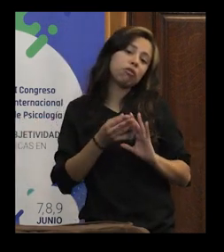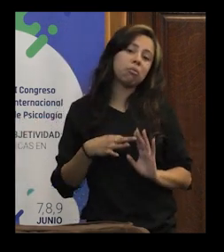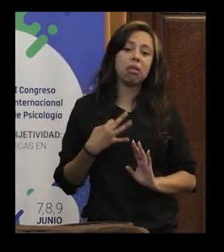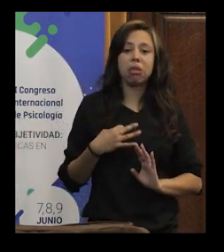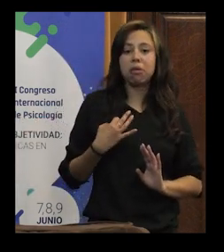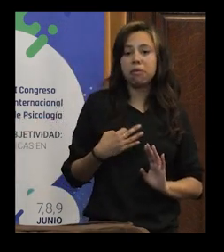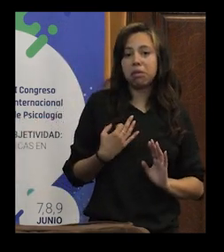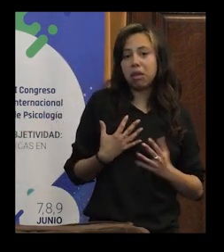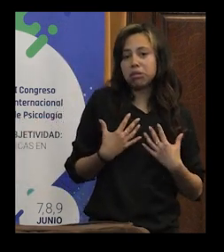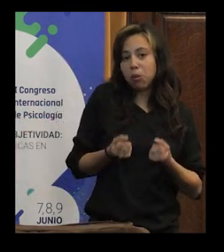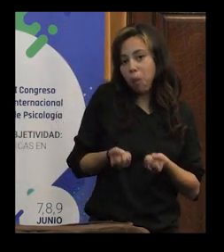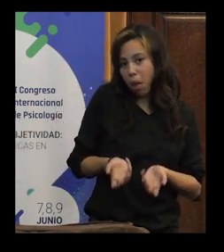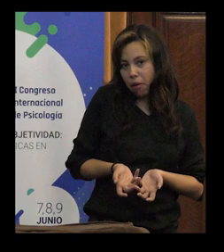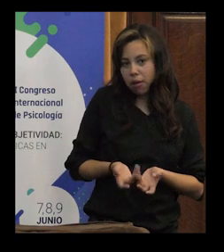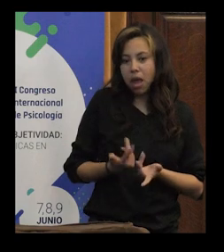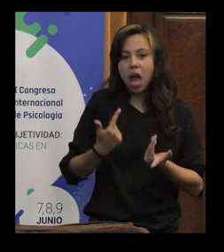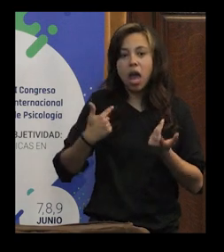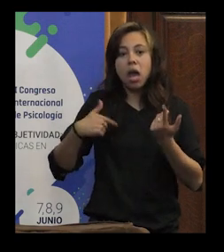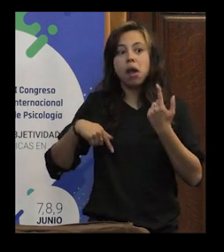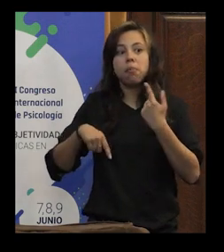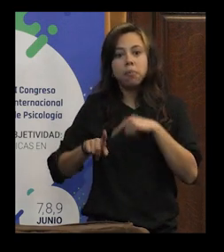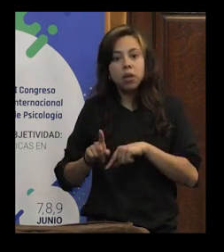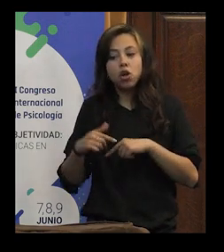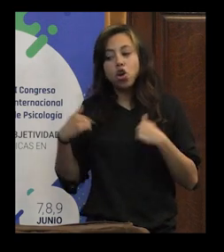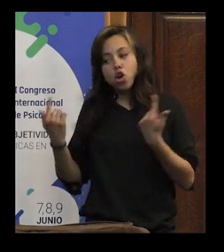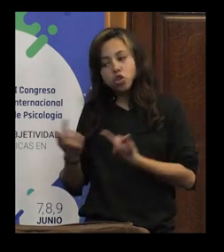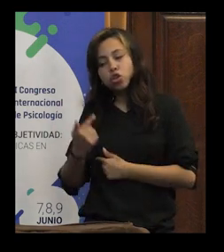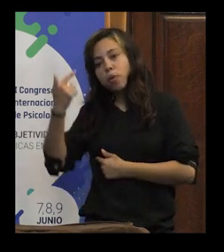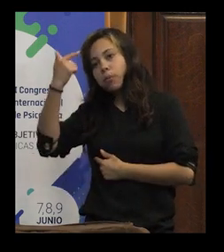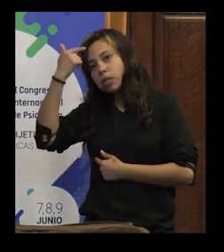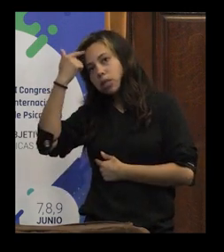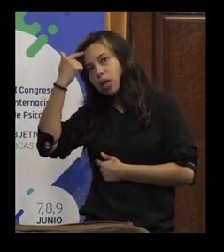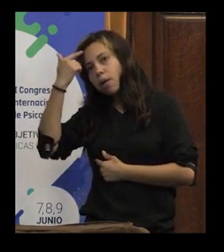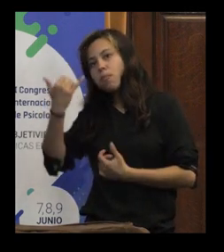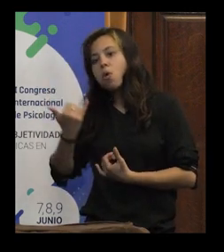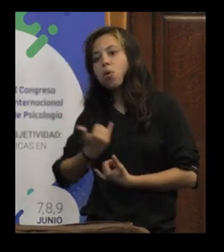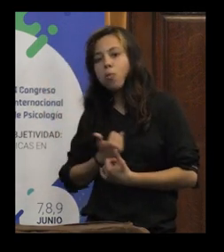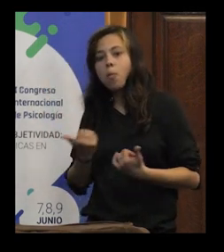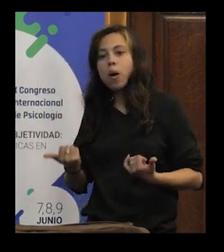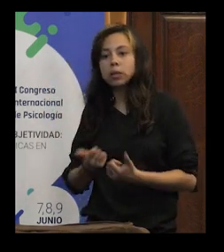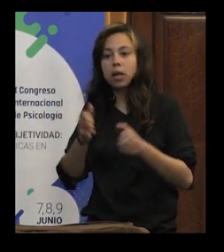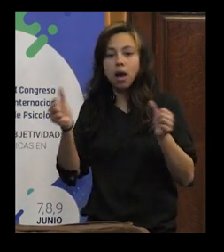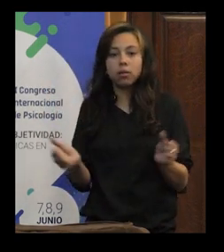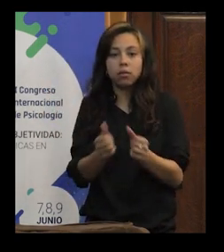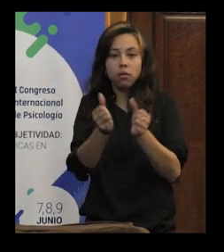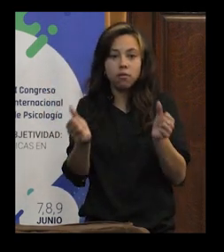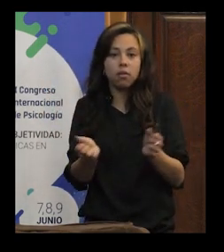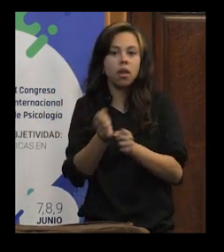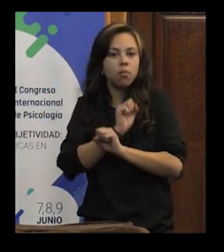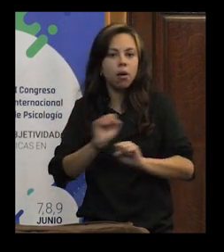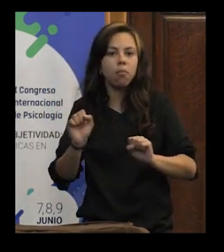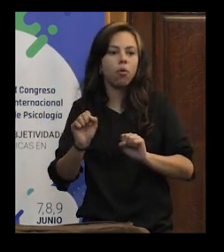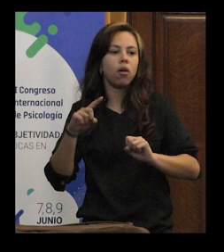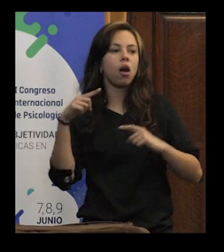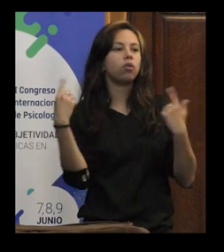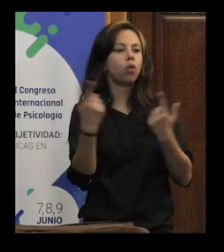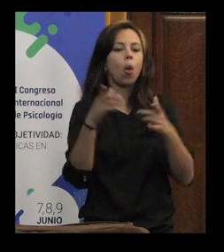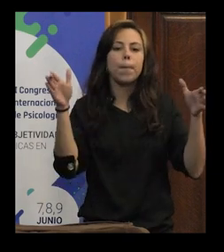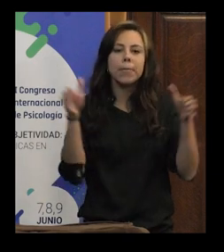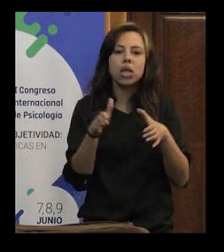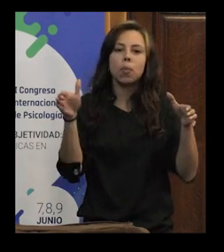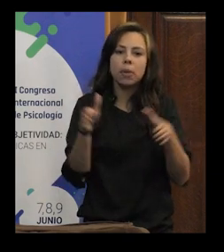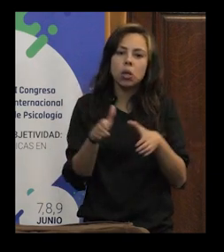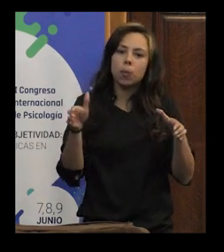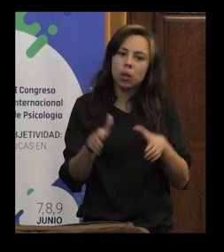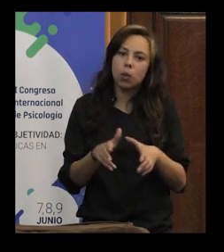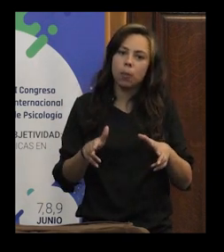e criativas para reduzir os danos relacionados com os hábitos considerados